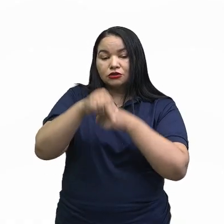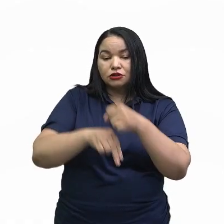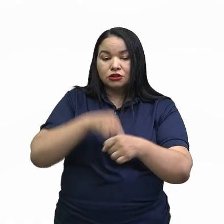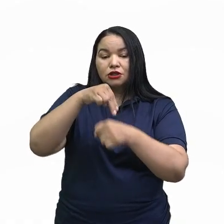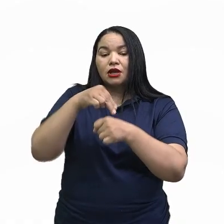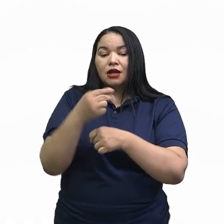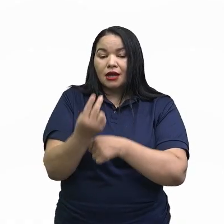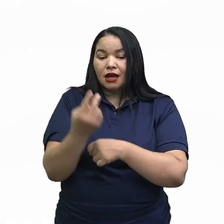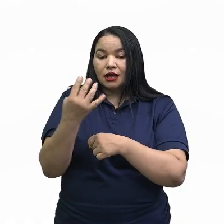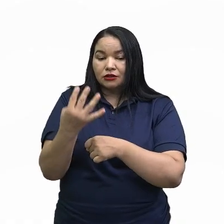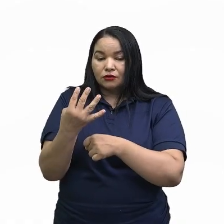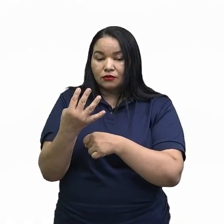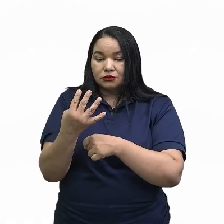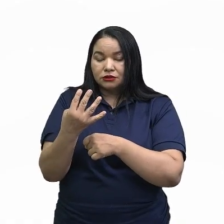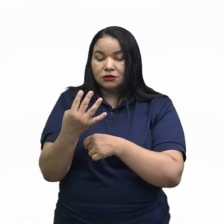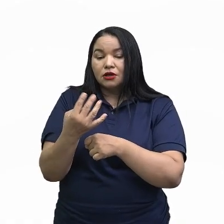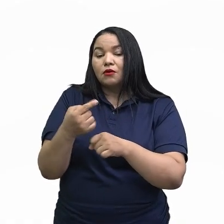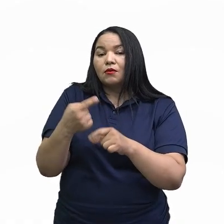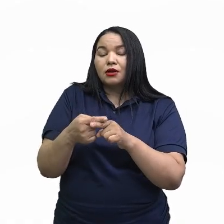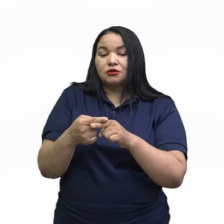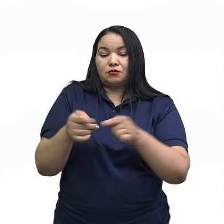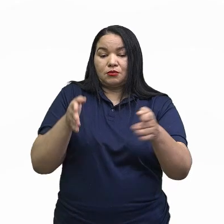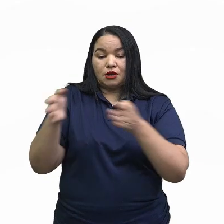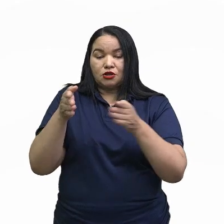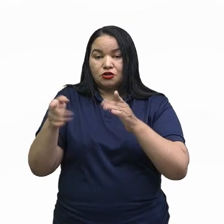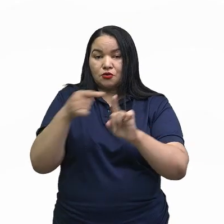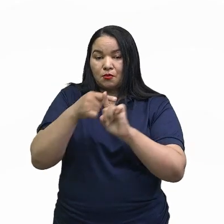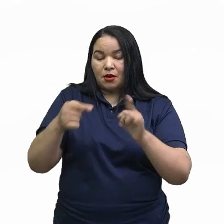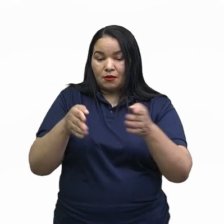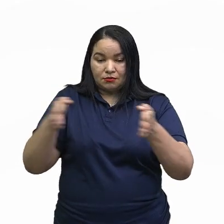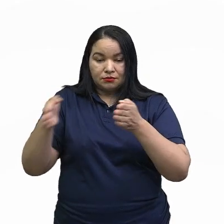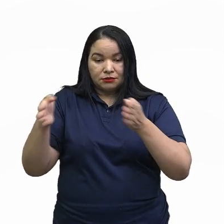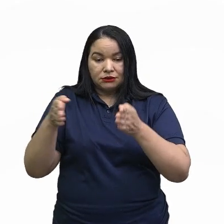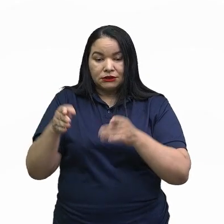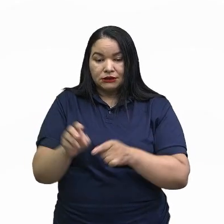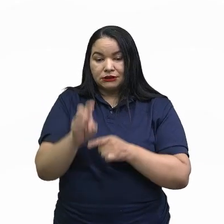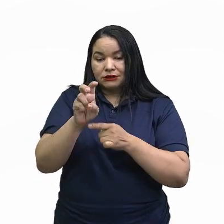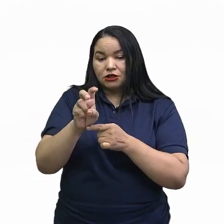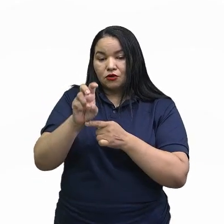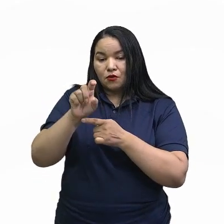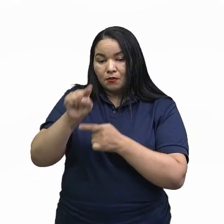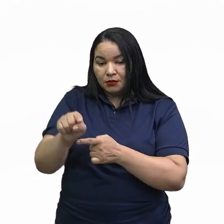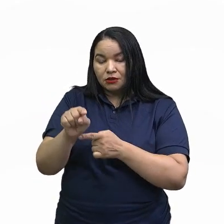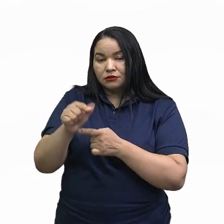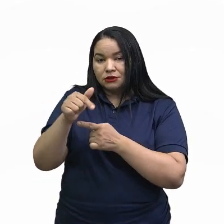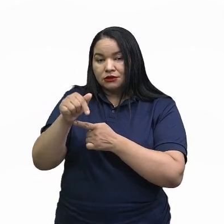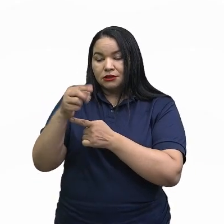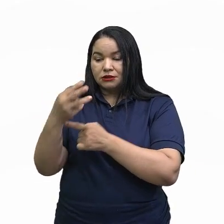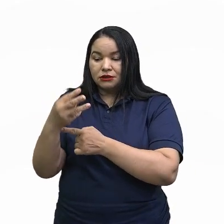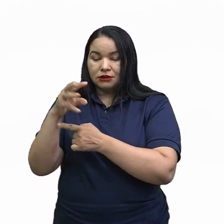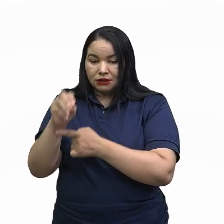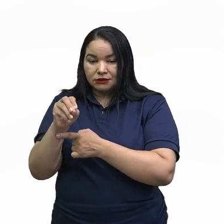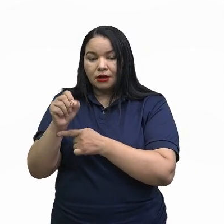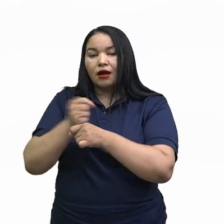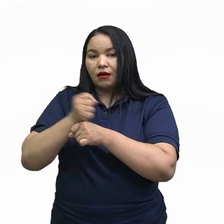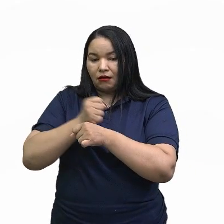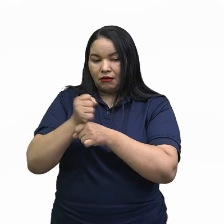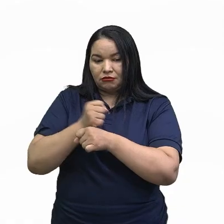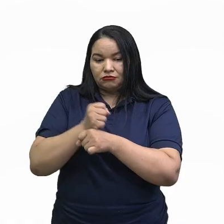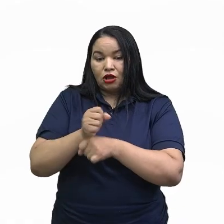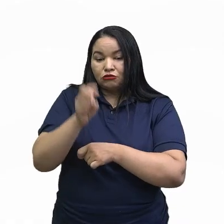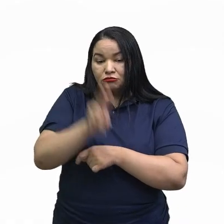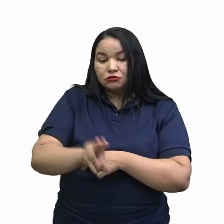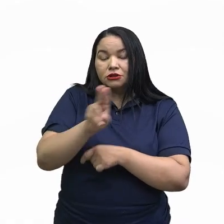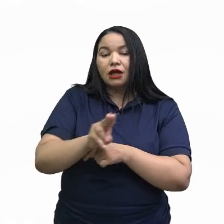partir dessa emissão beta, e o tempo de meia-vida dele é de 5.730 anos, tá? Por exemplo, ele é utilizado